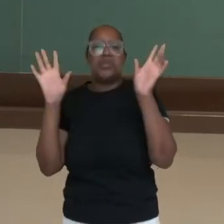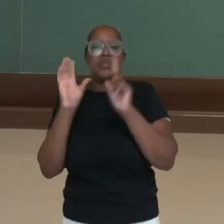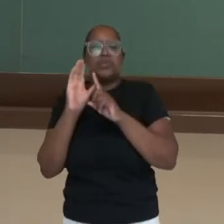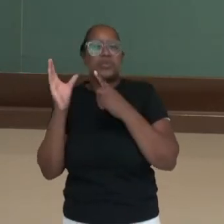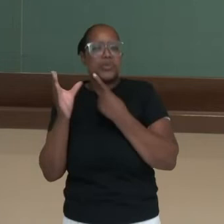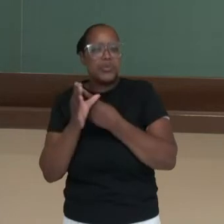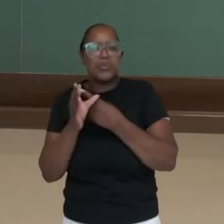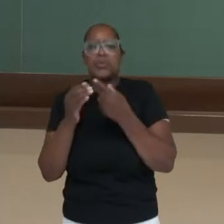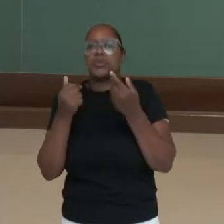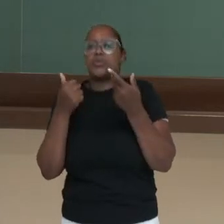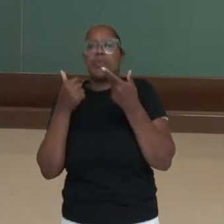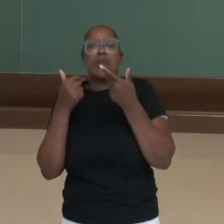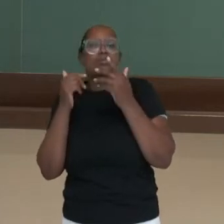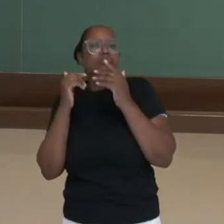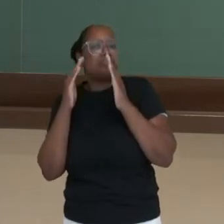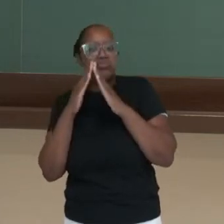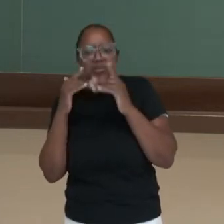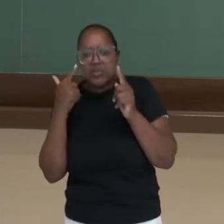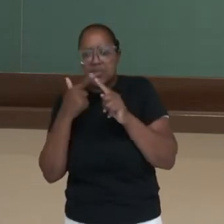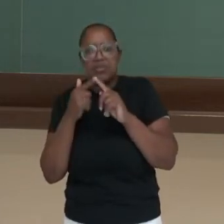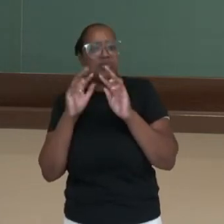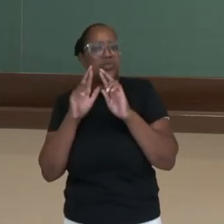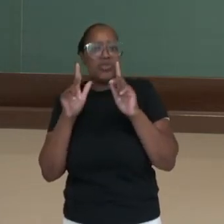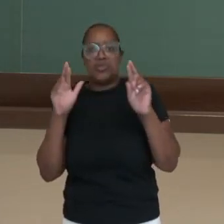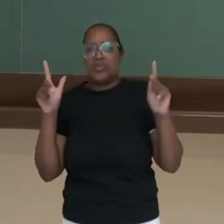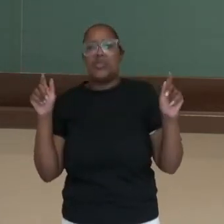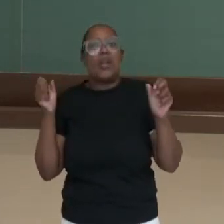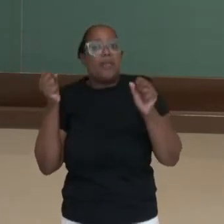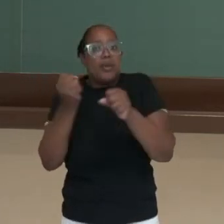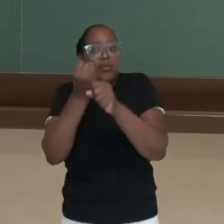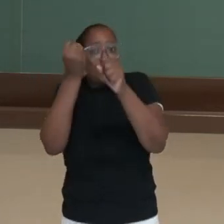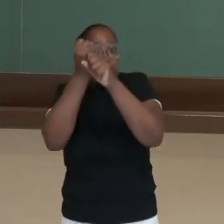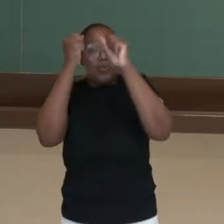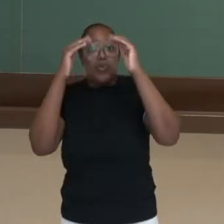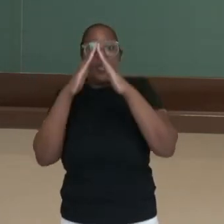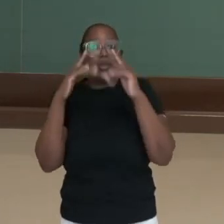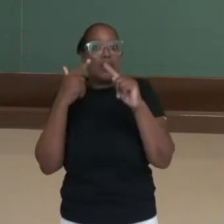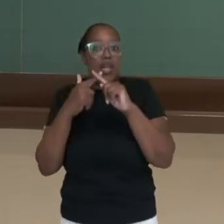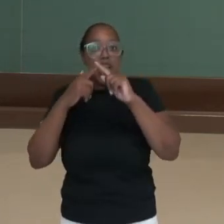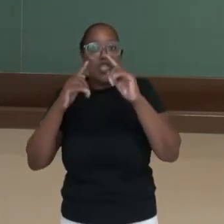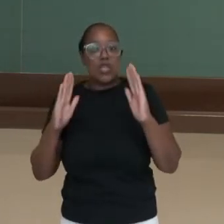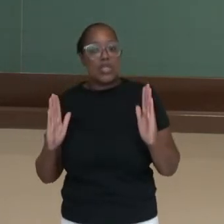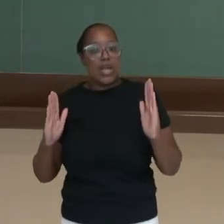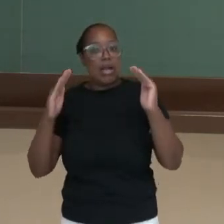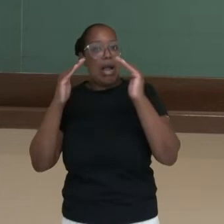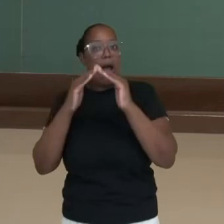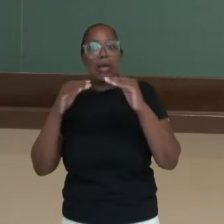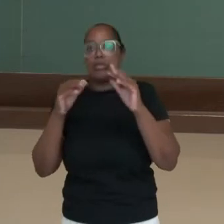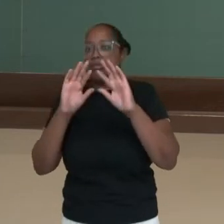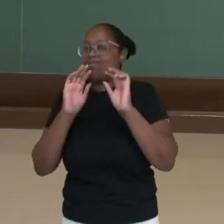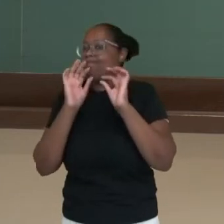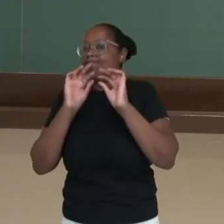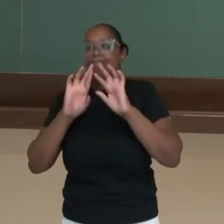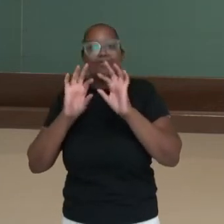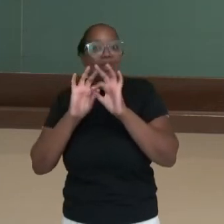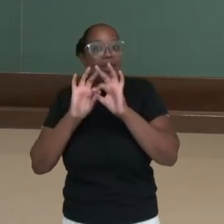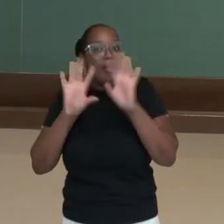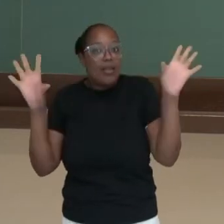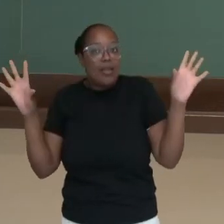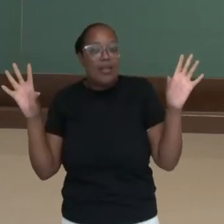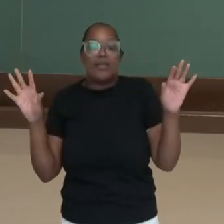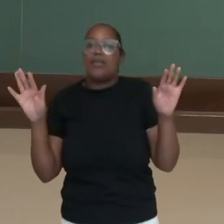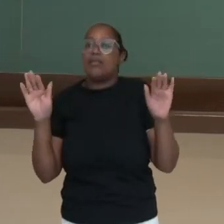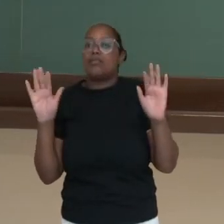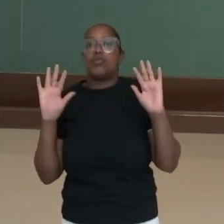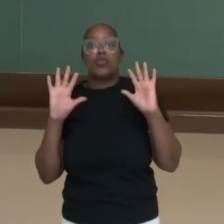as atividades religiosas, para construir igrejas, templos, terreiros, o que for, né? Tudo o